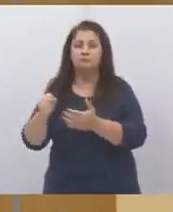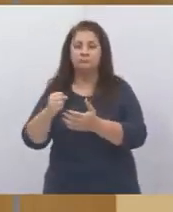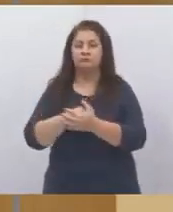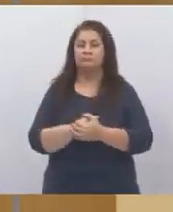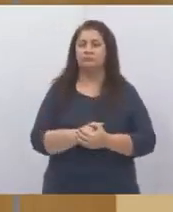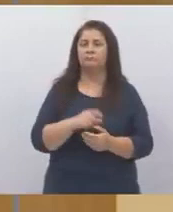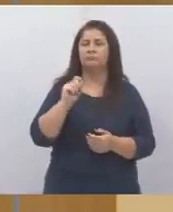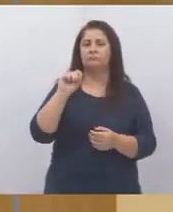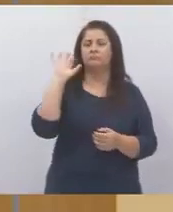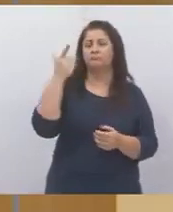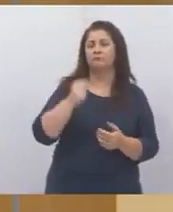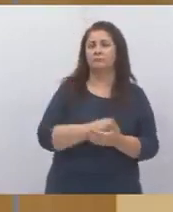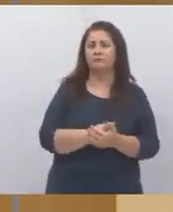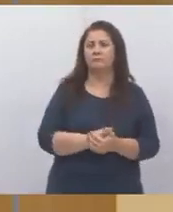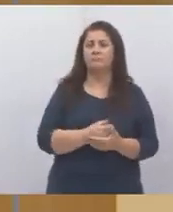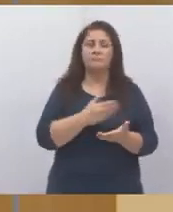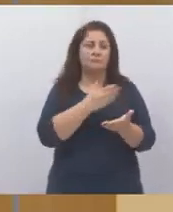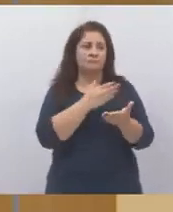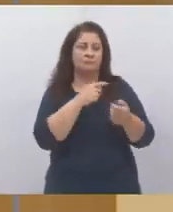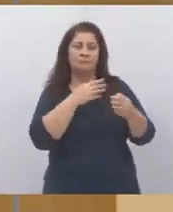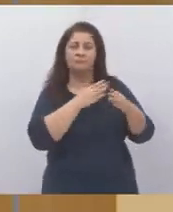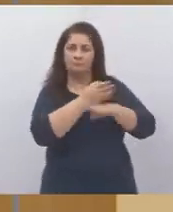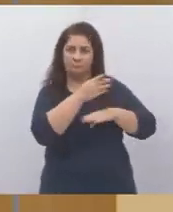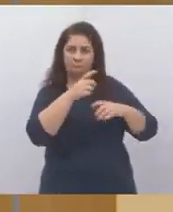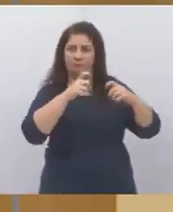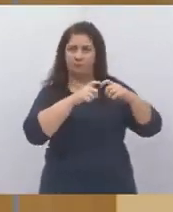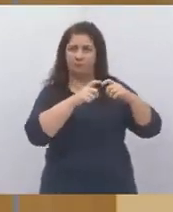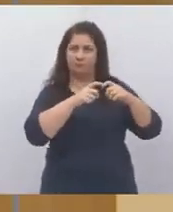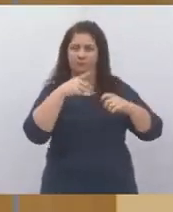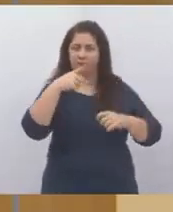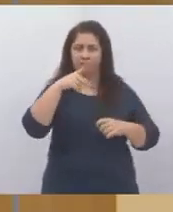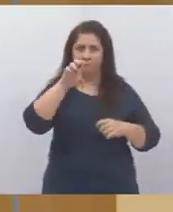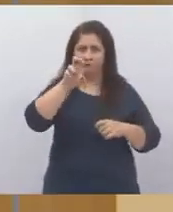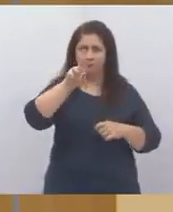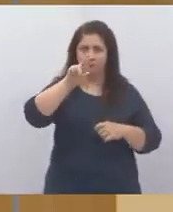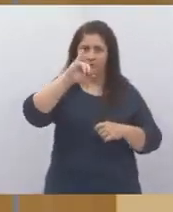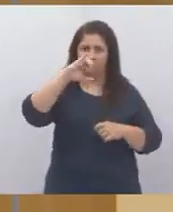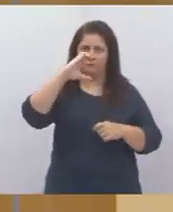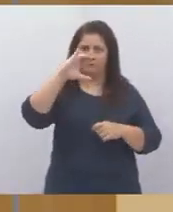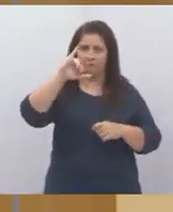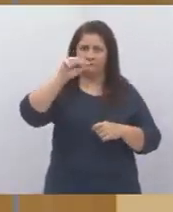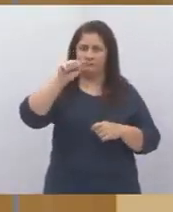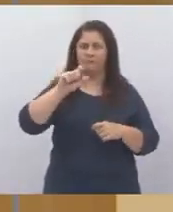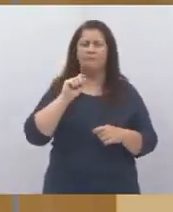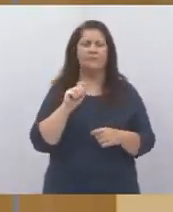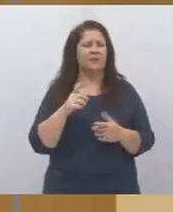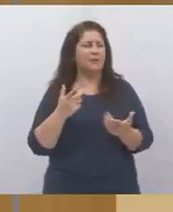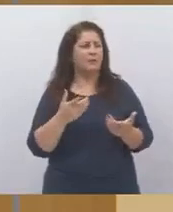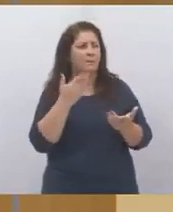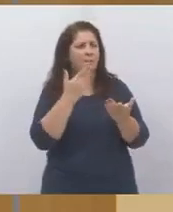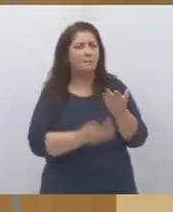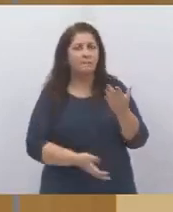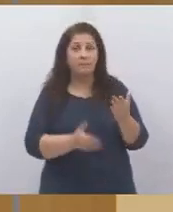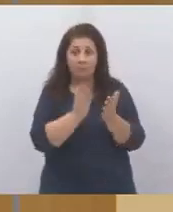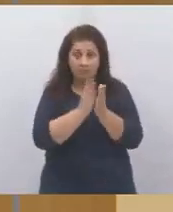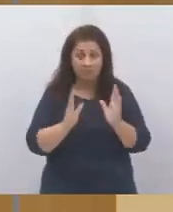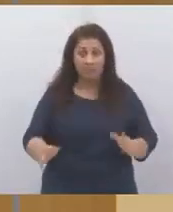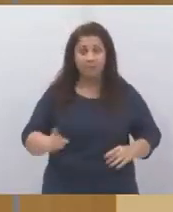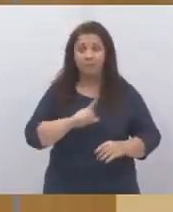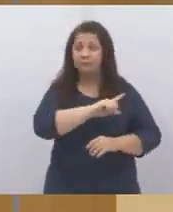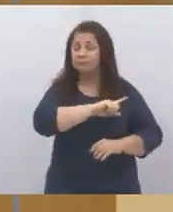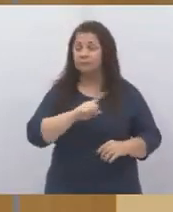muito a pessoa passa na perícia do INSS e a pessoa é reprovada na perícia parou por aí não